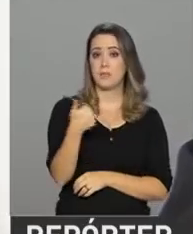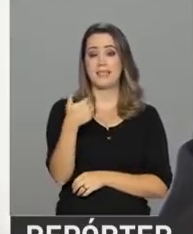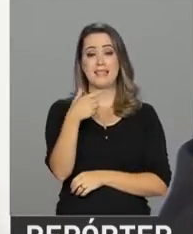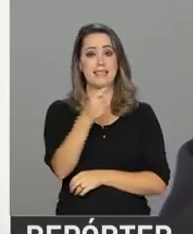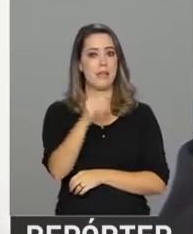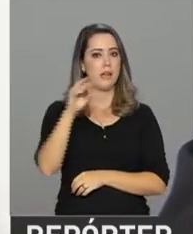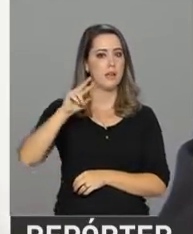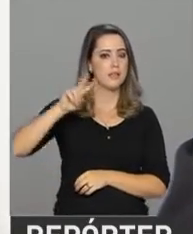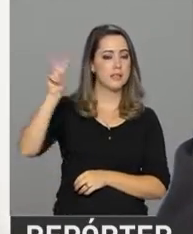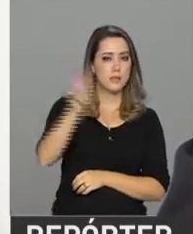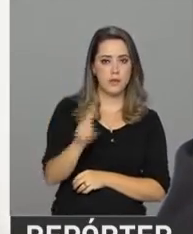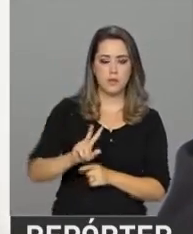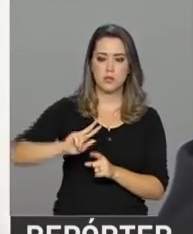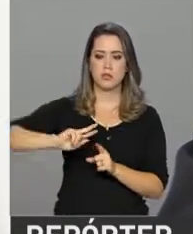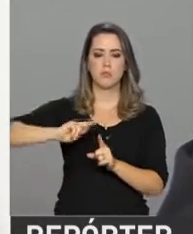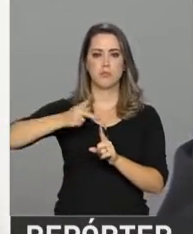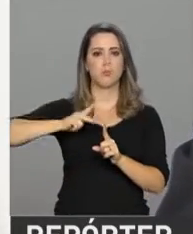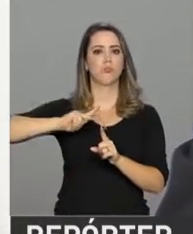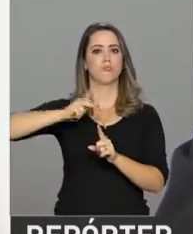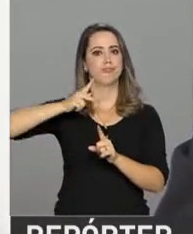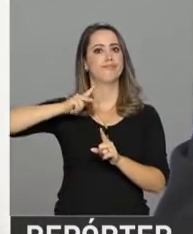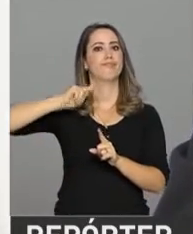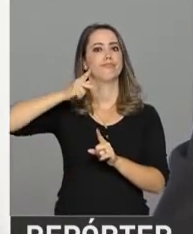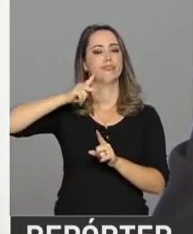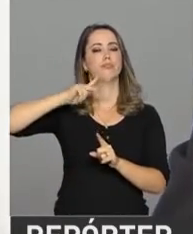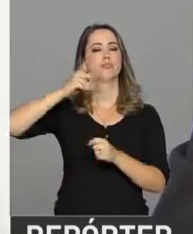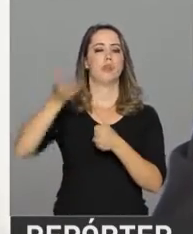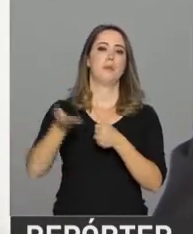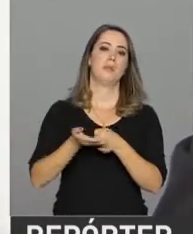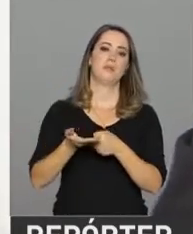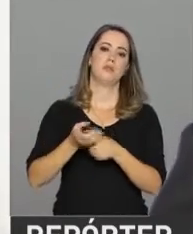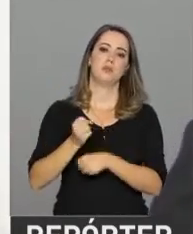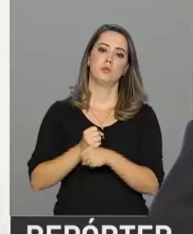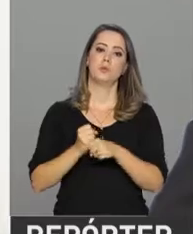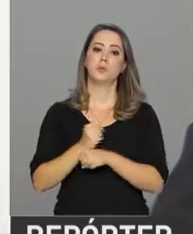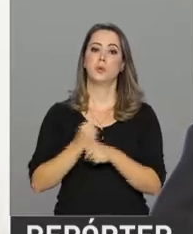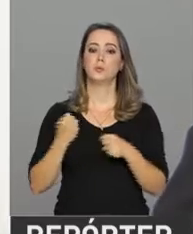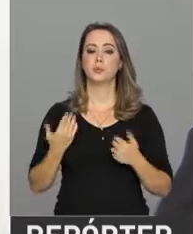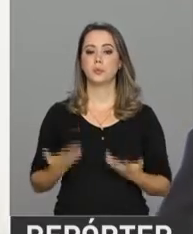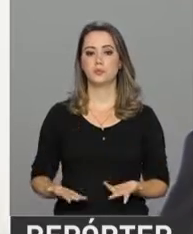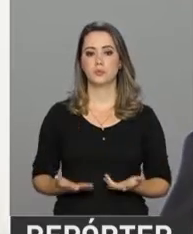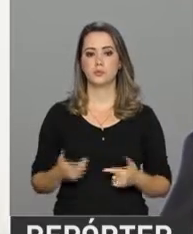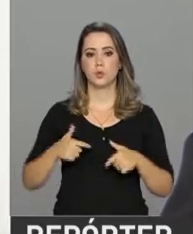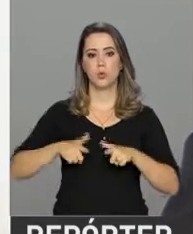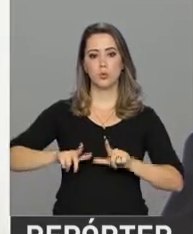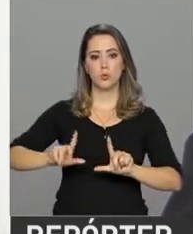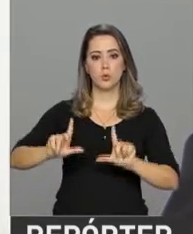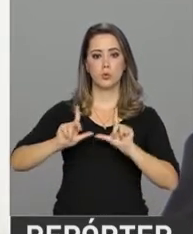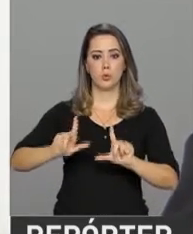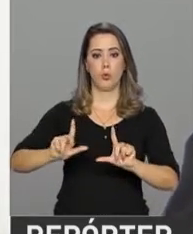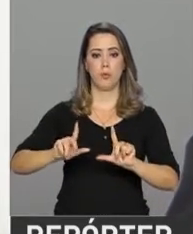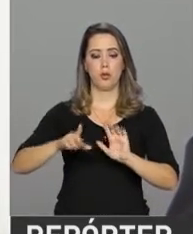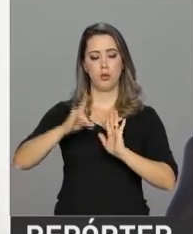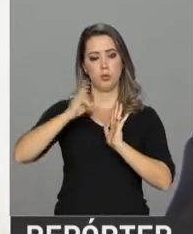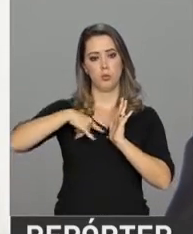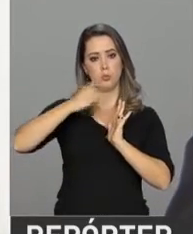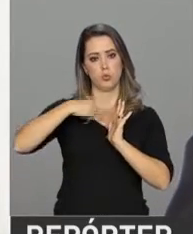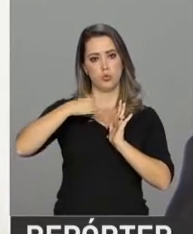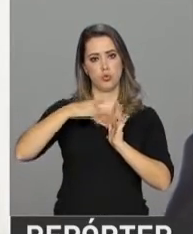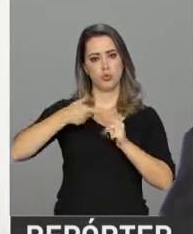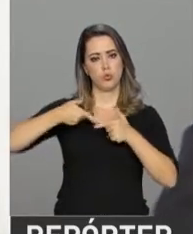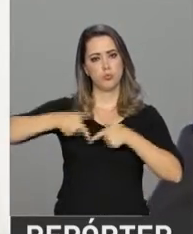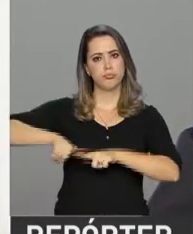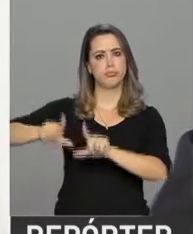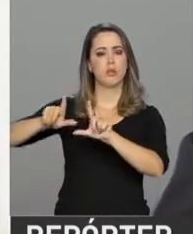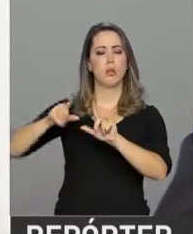vezes superior à média anual histórica. A emissão de títulos definitivos de domínio em 2017